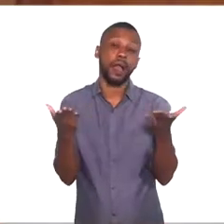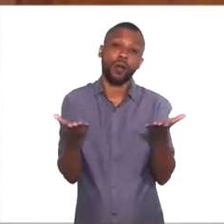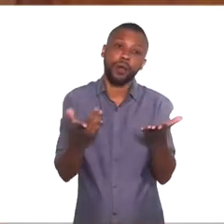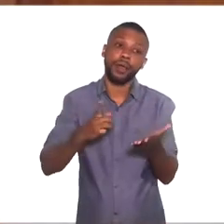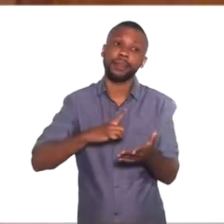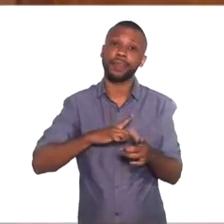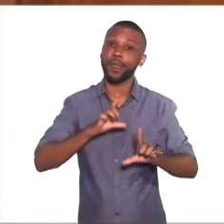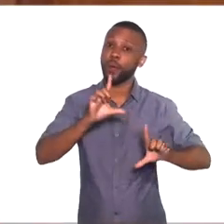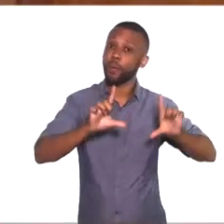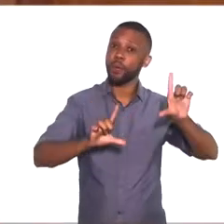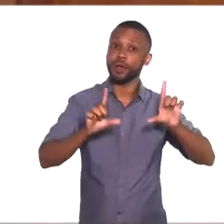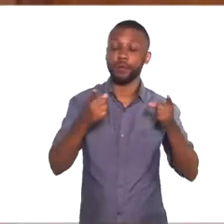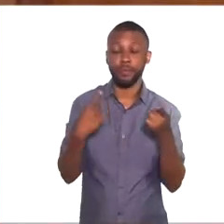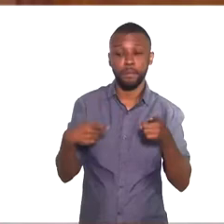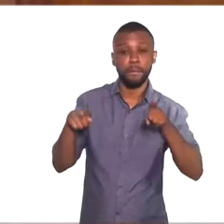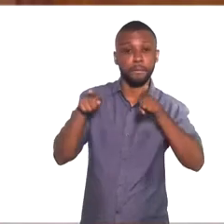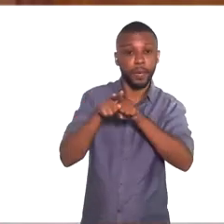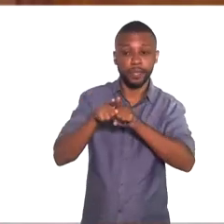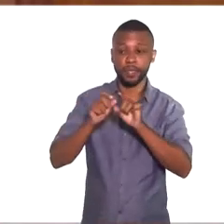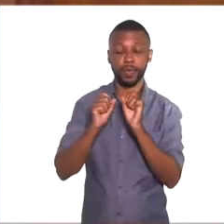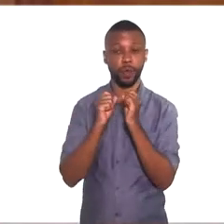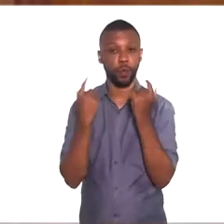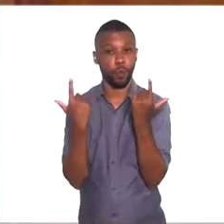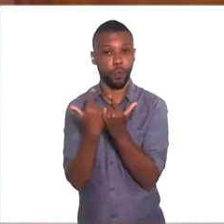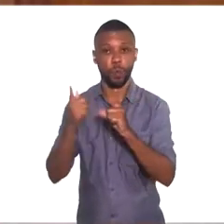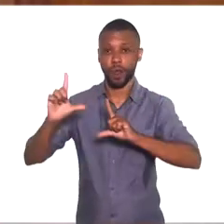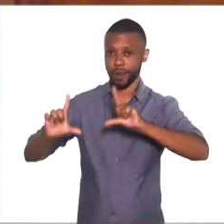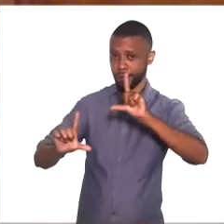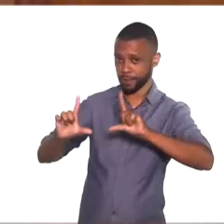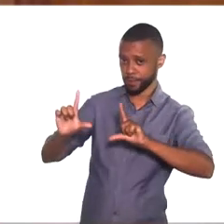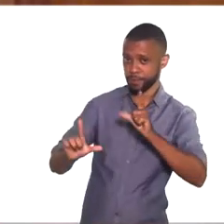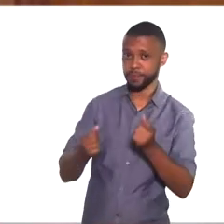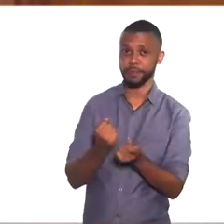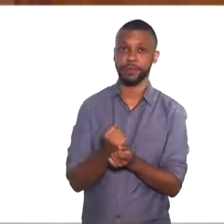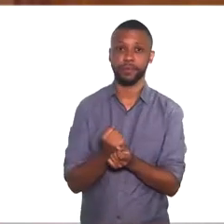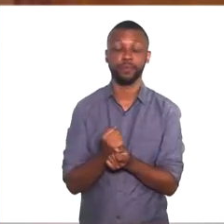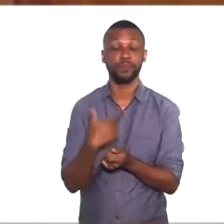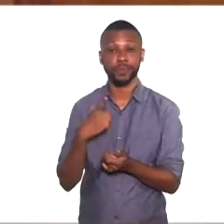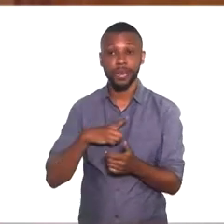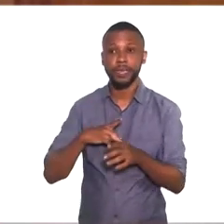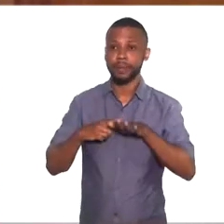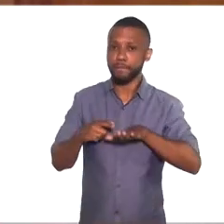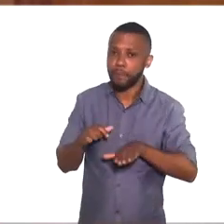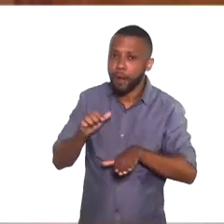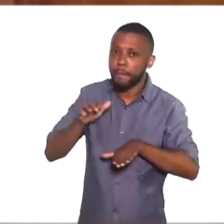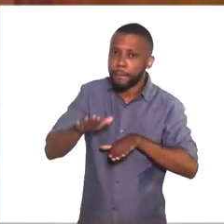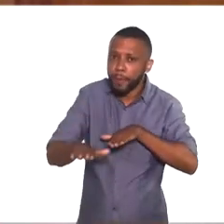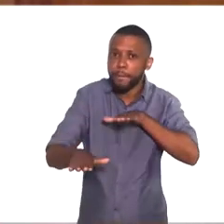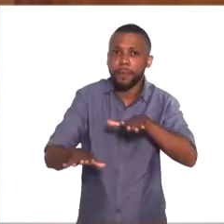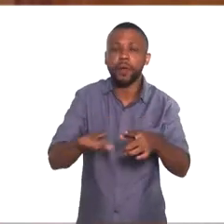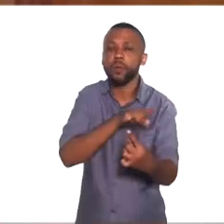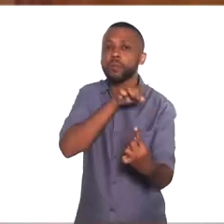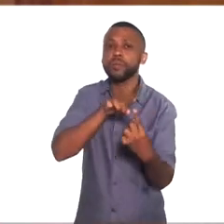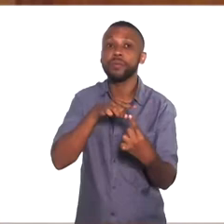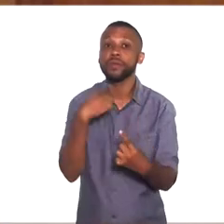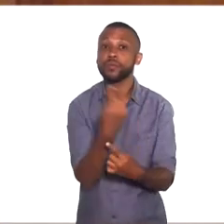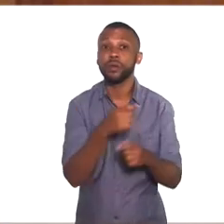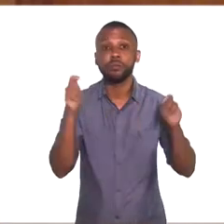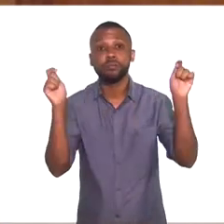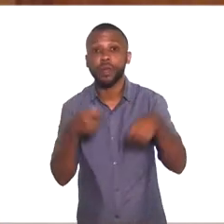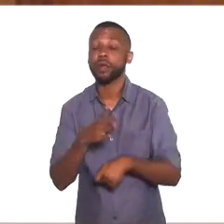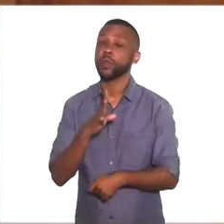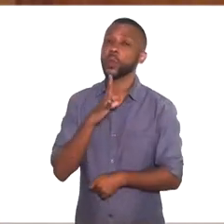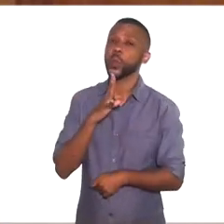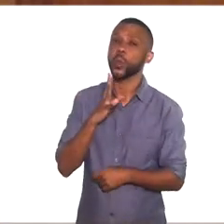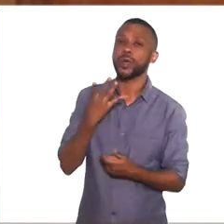inter-religiosa agora um Programa né através da TV alerj eu queria que são esses passos que você não dados para que nós possamos nos